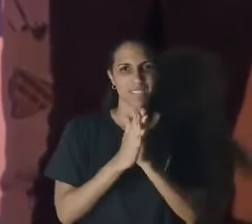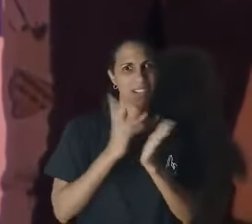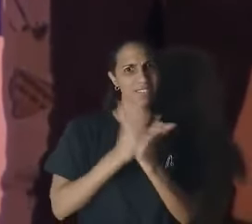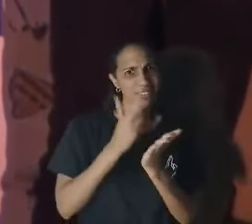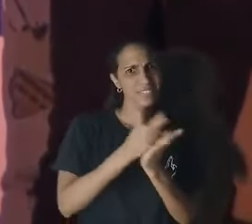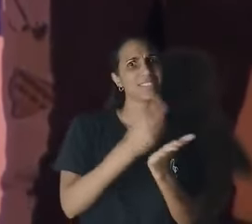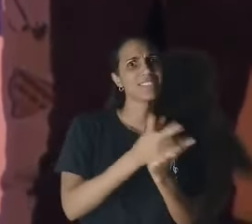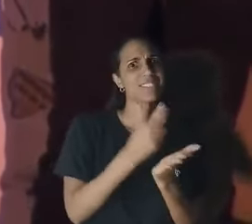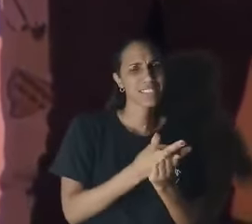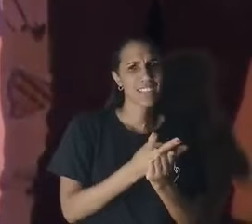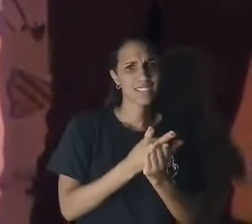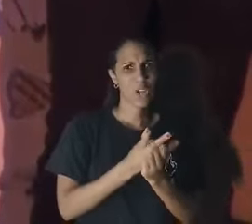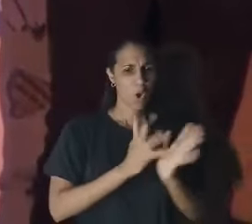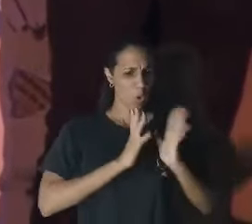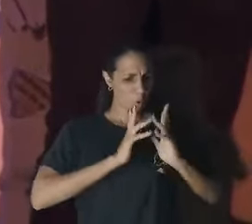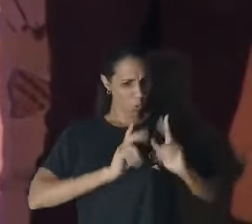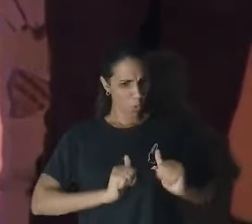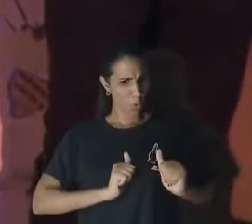e sinceras.